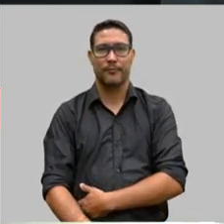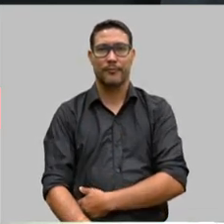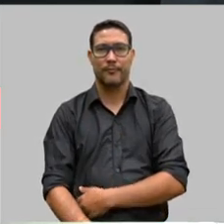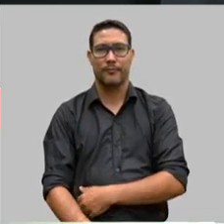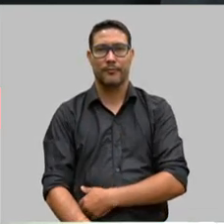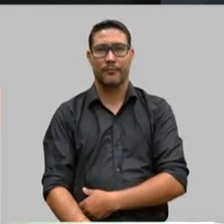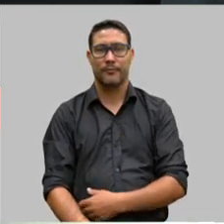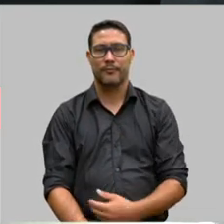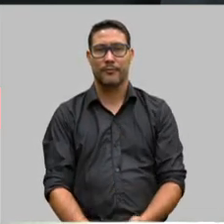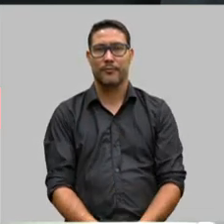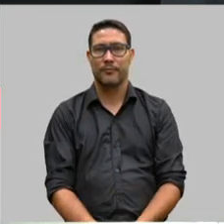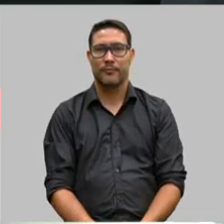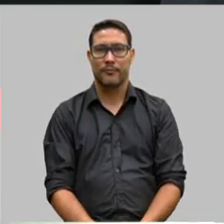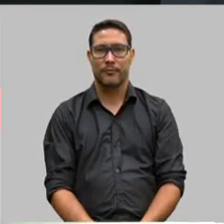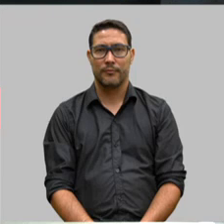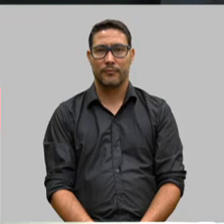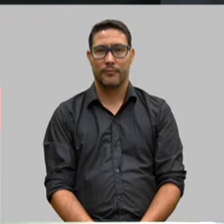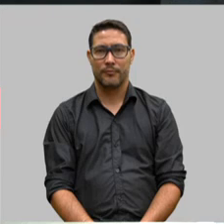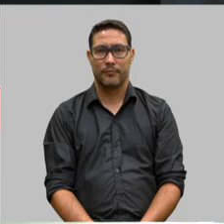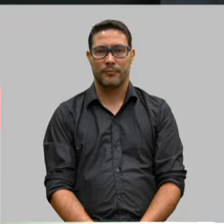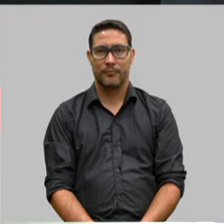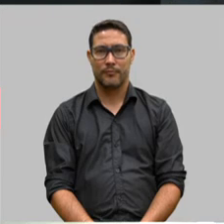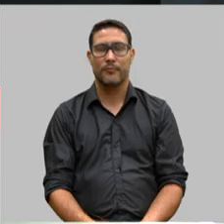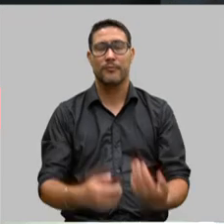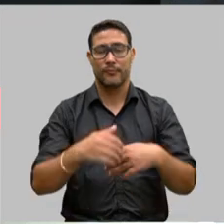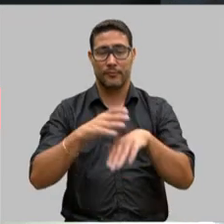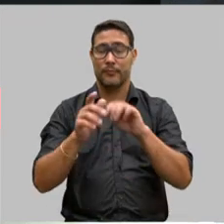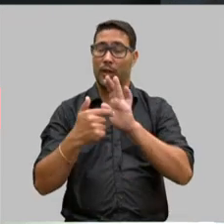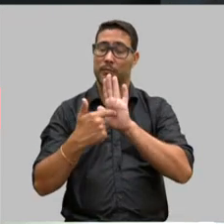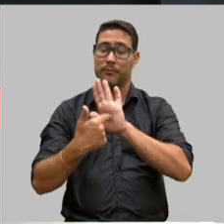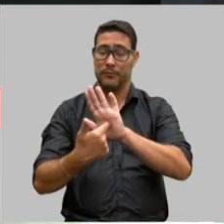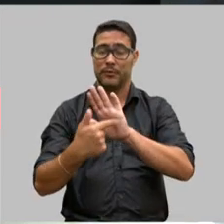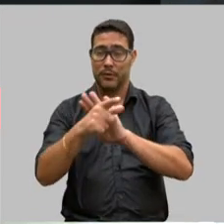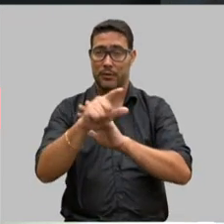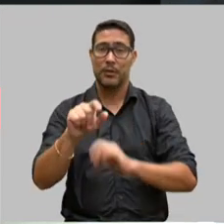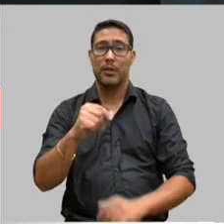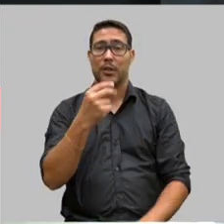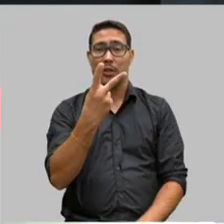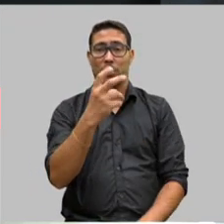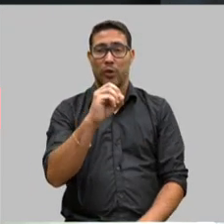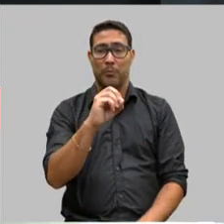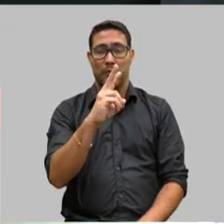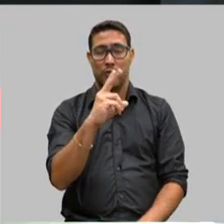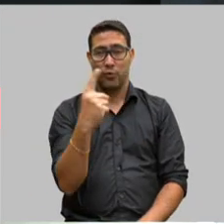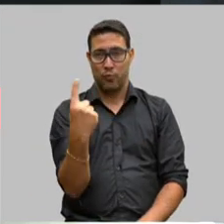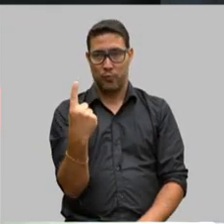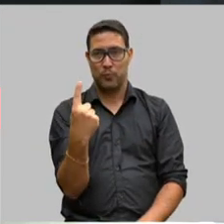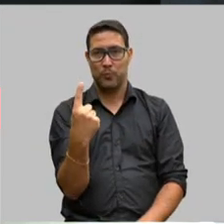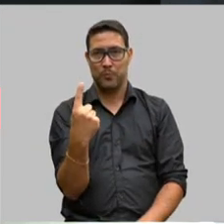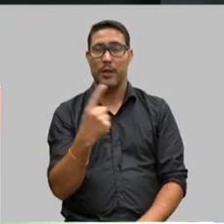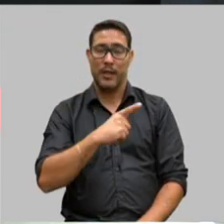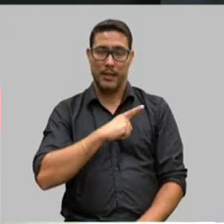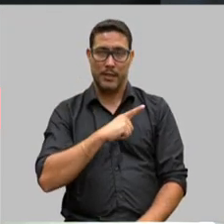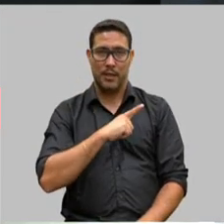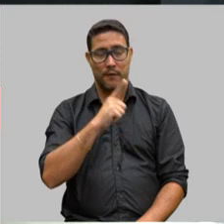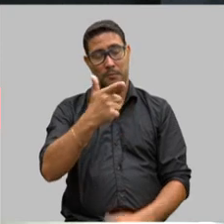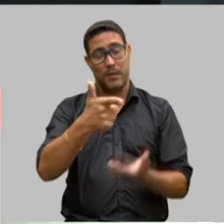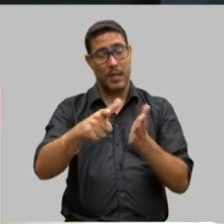Então, para poder ilustrar um pouquinho, em 2021, teve uma lei que